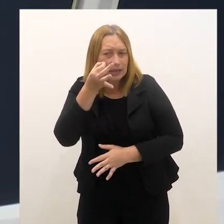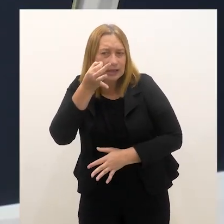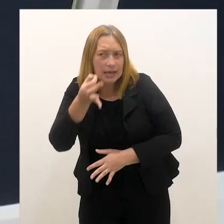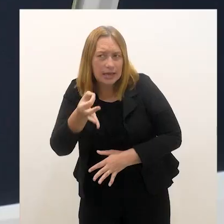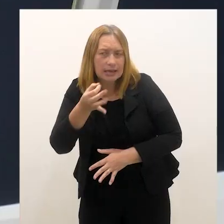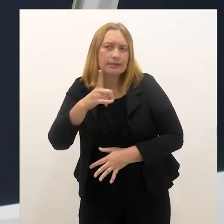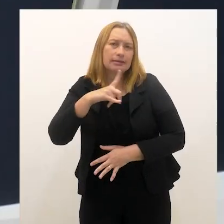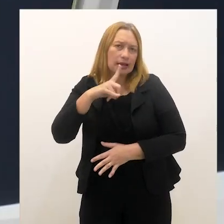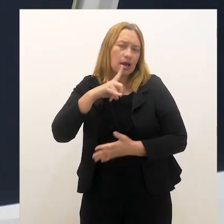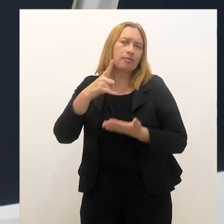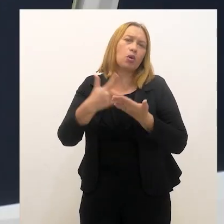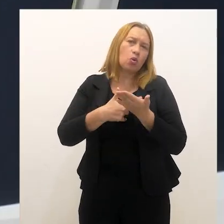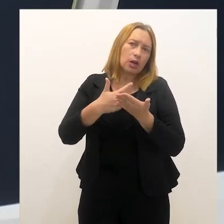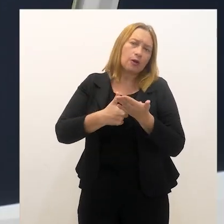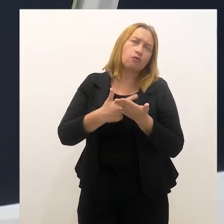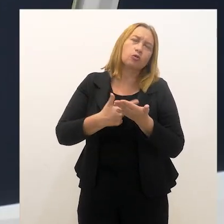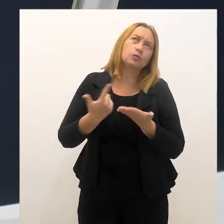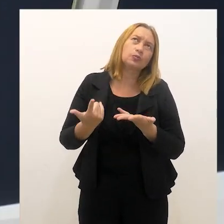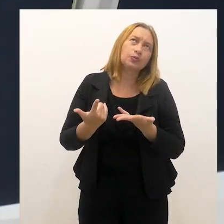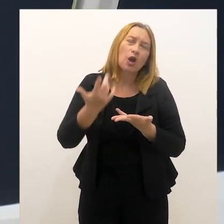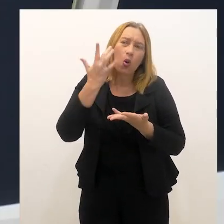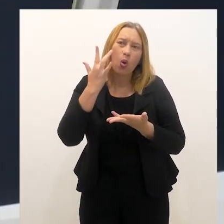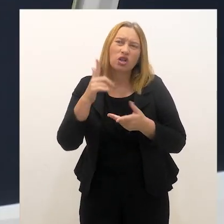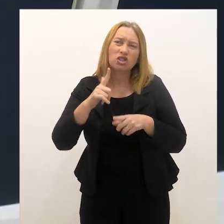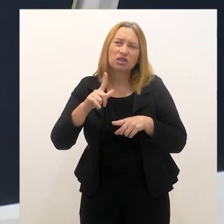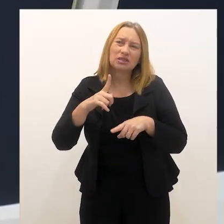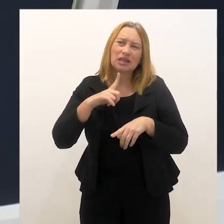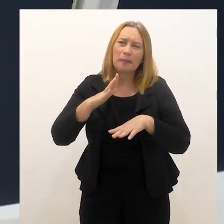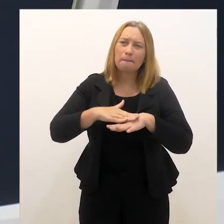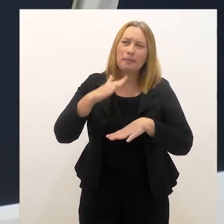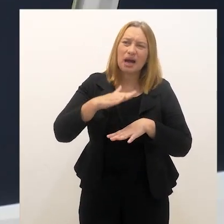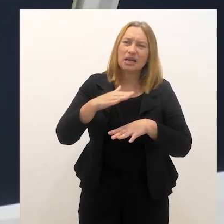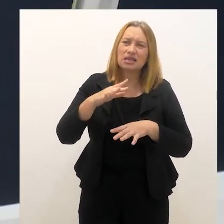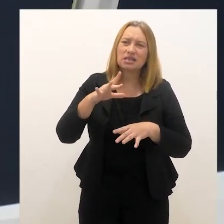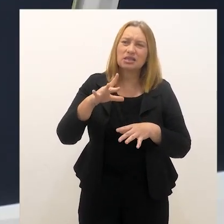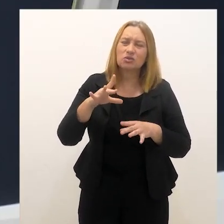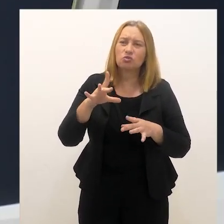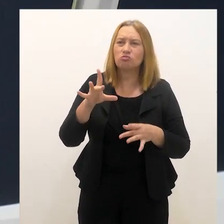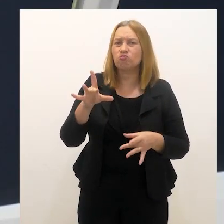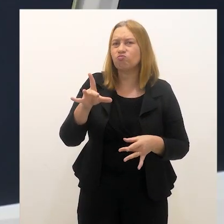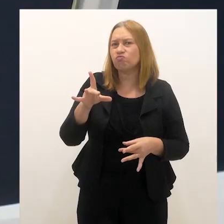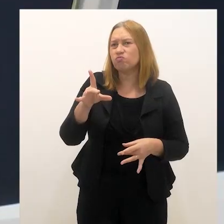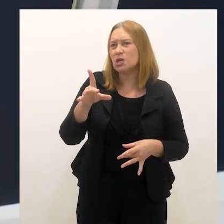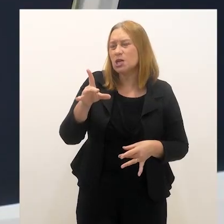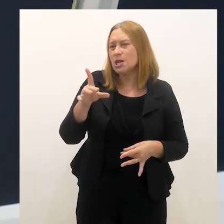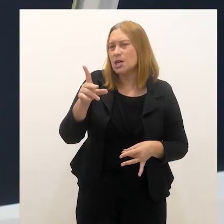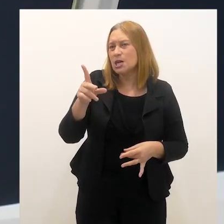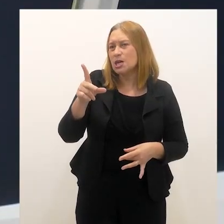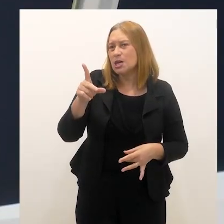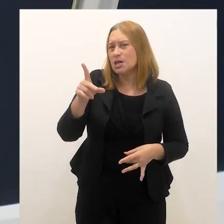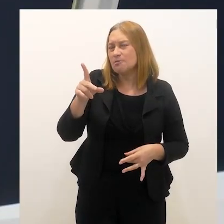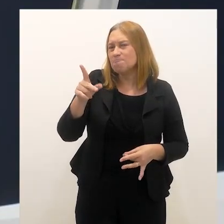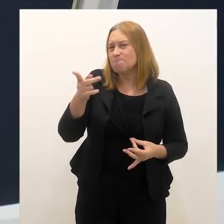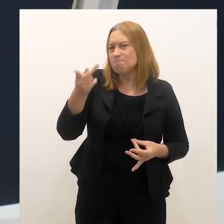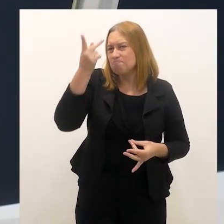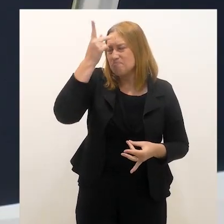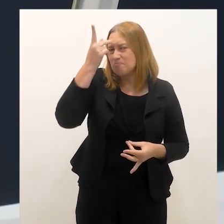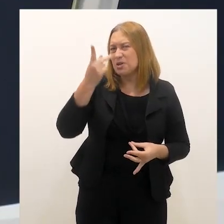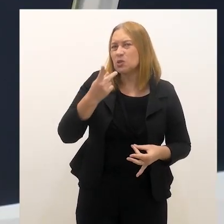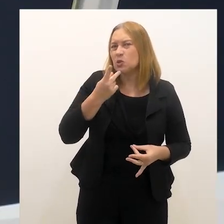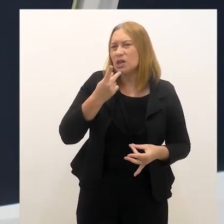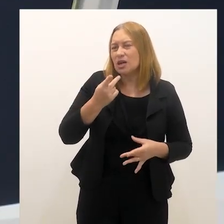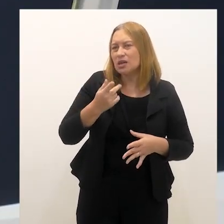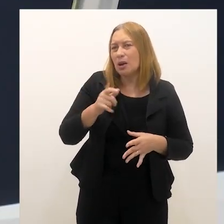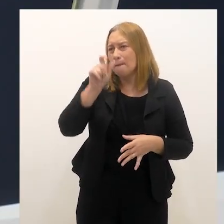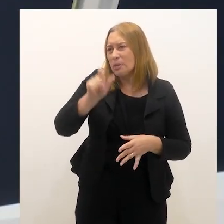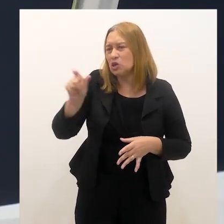pelo livro. E eu acho que tem mais a ver com personalidade, assim. Eu acho que esse livro tem a ver com